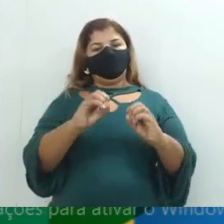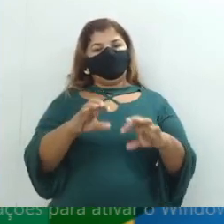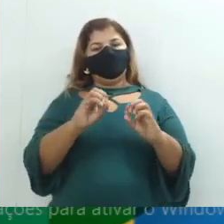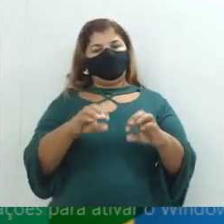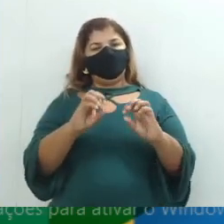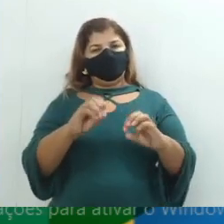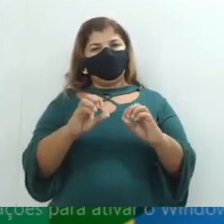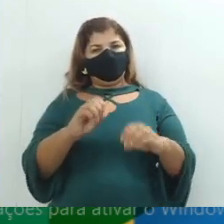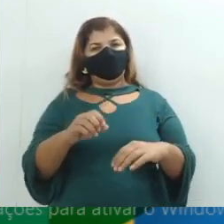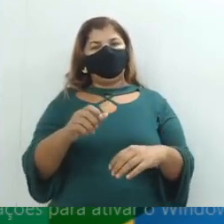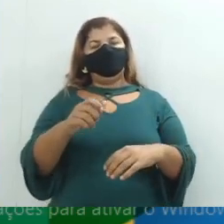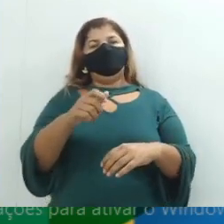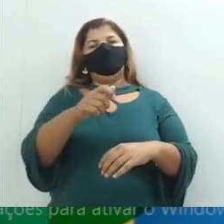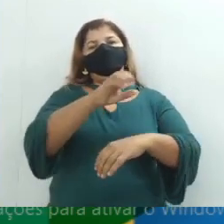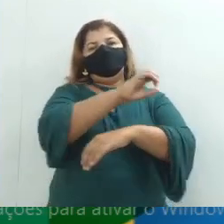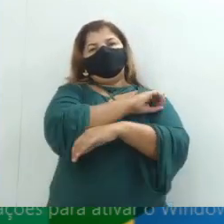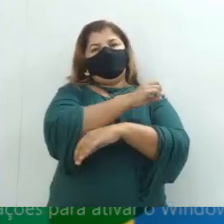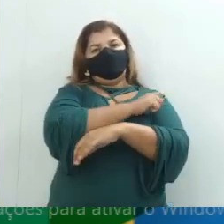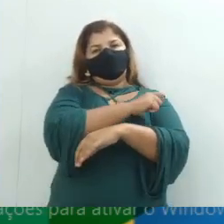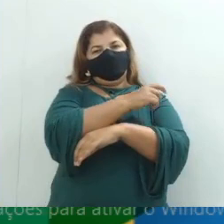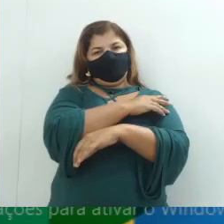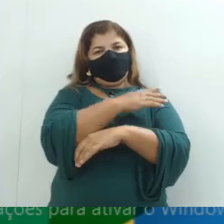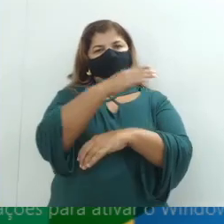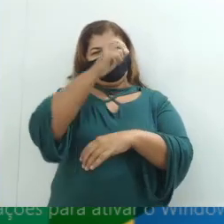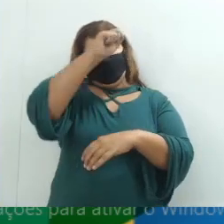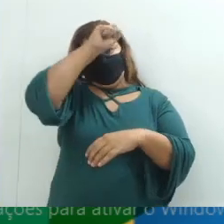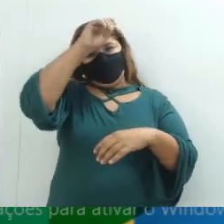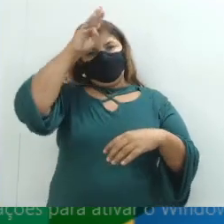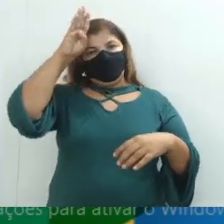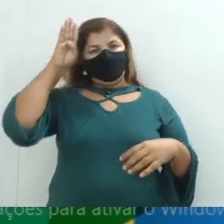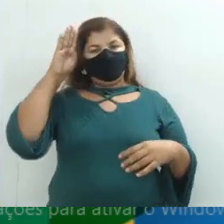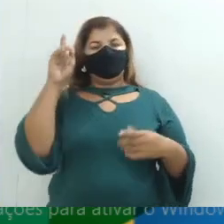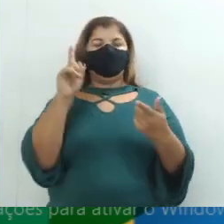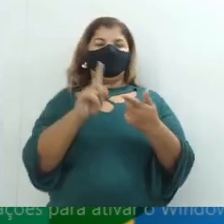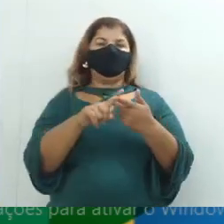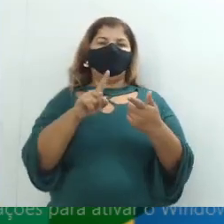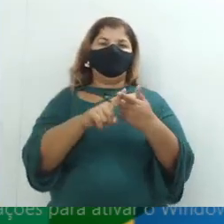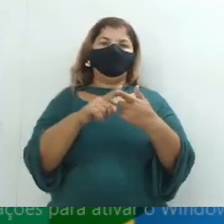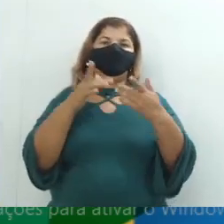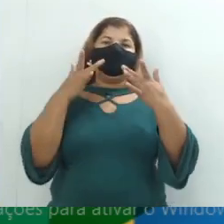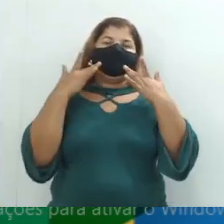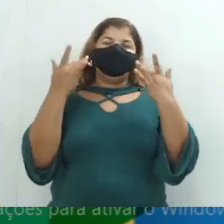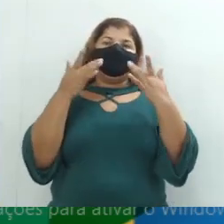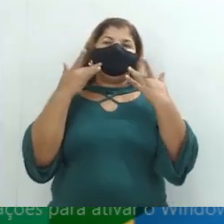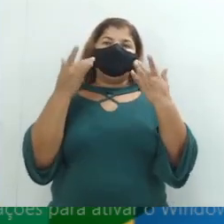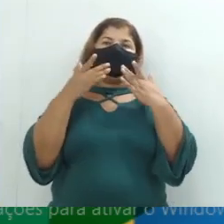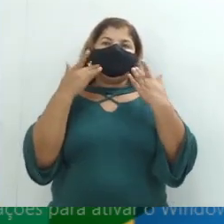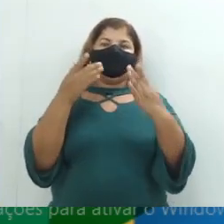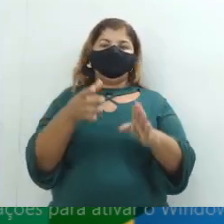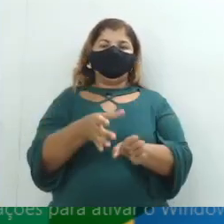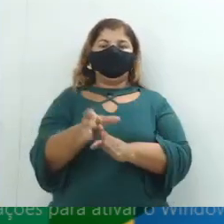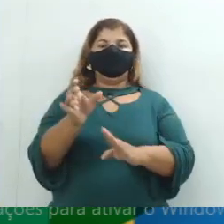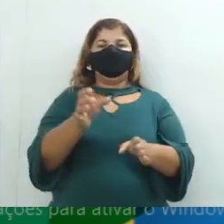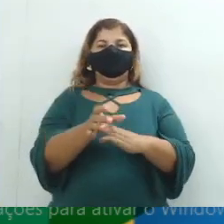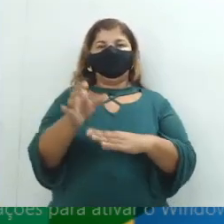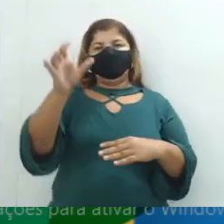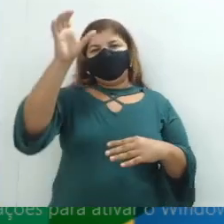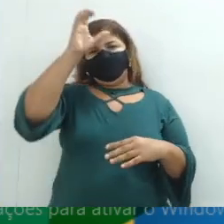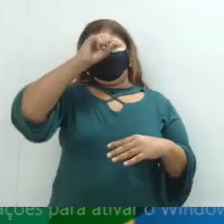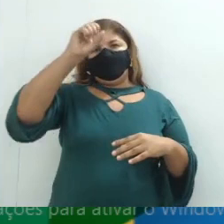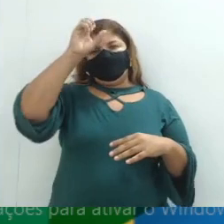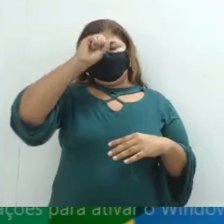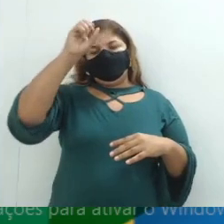alfabetização, o uso do teatro, ou seja, as ferramentas educacionais de aprendizado para